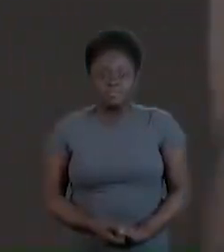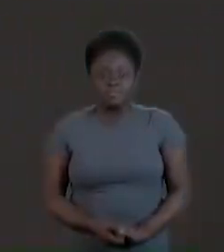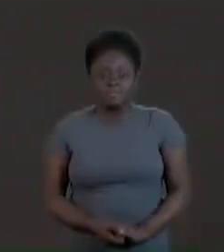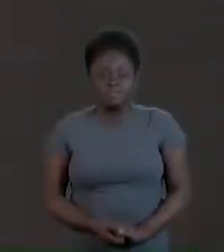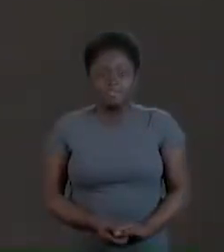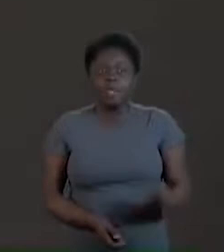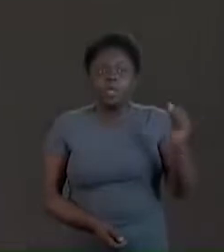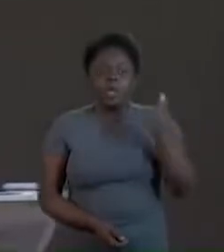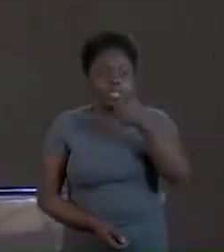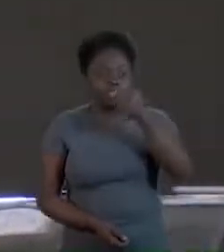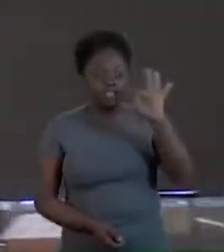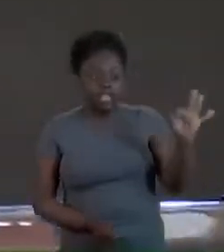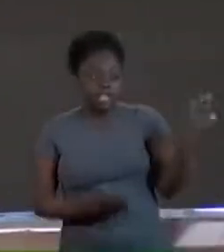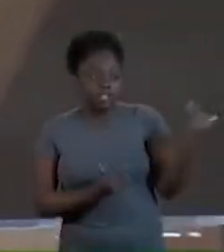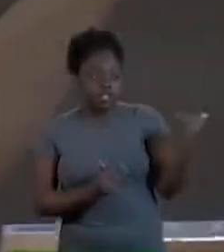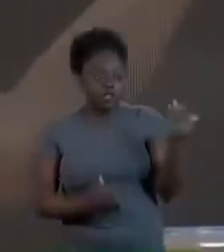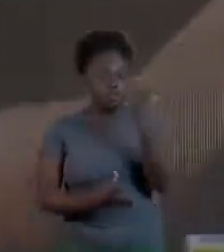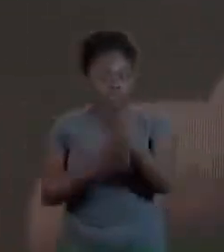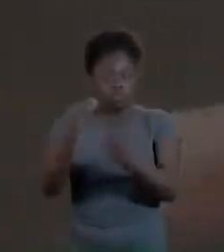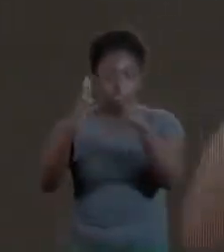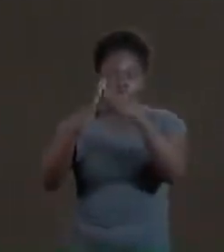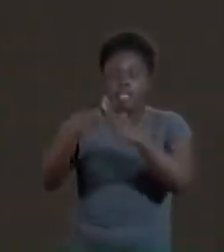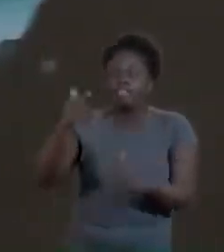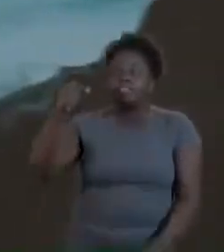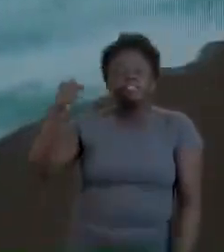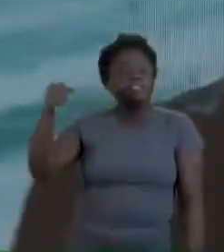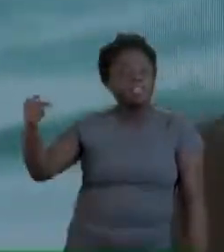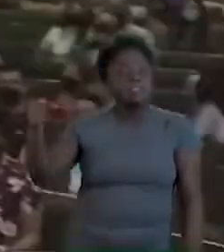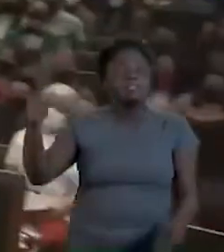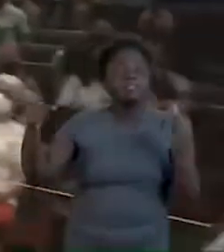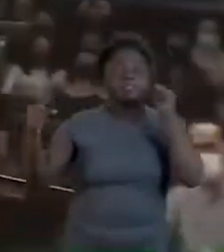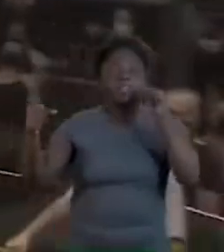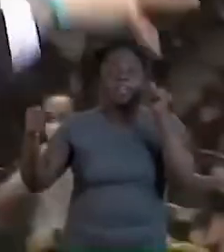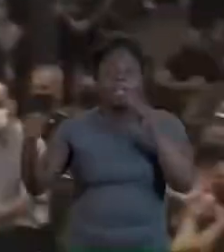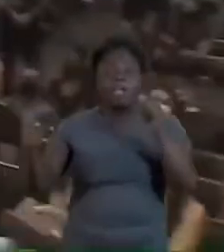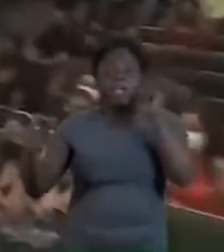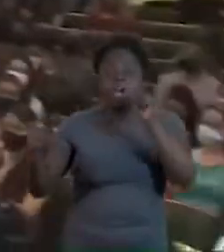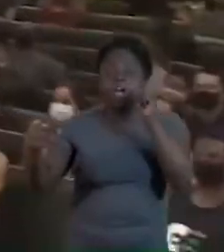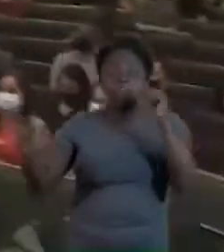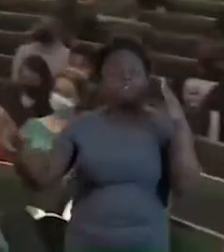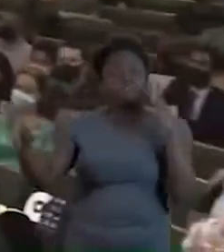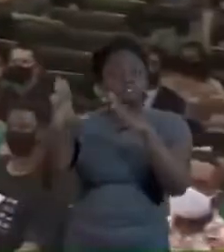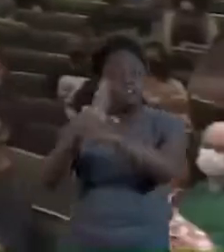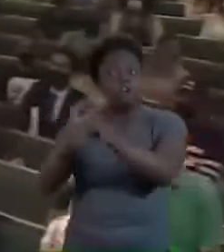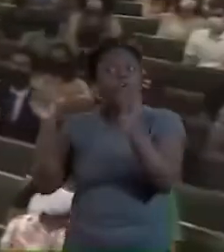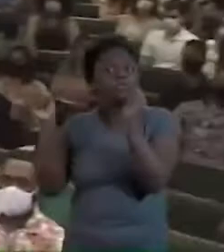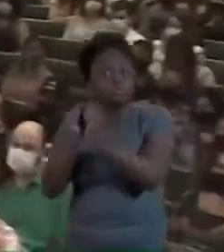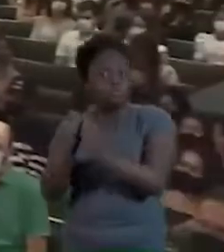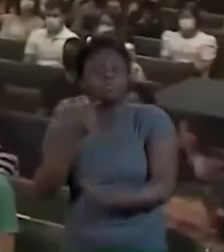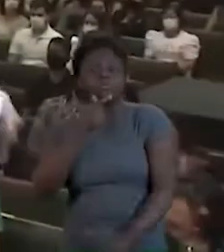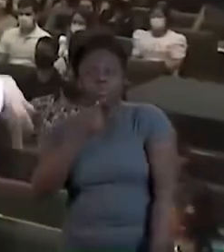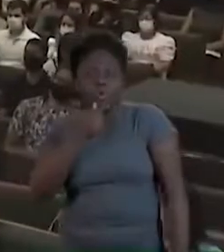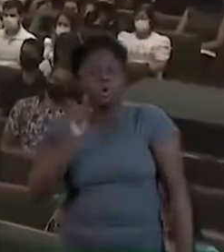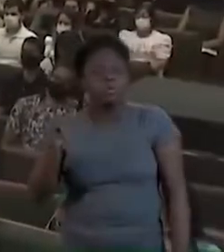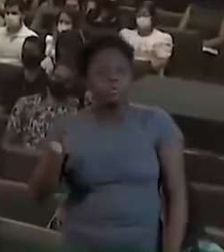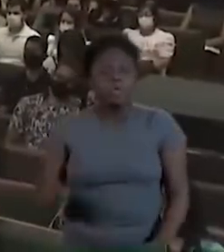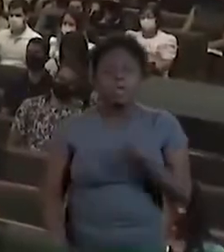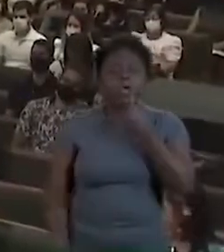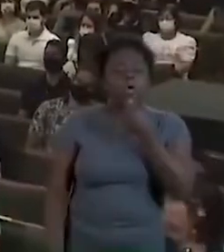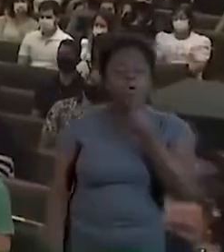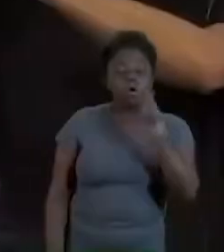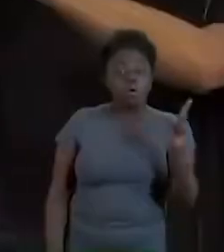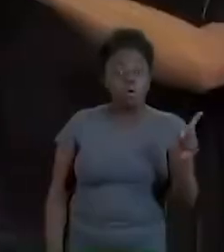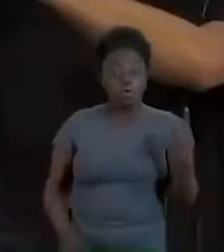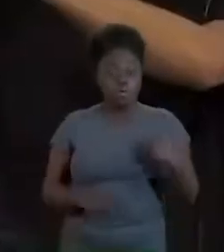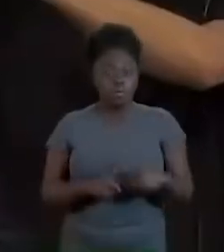De cada 10 jovens sumidos de casa que eu atendo, 7 é mulher. As mulheres fogem com os homens mesmo. O homem não, que